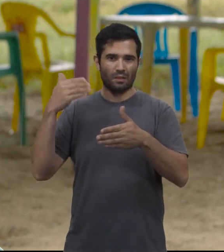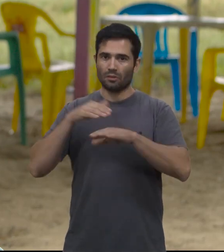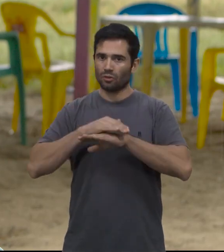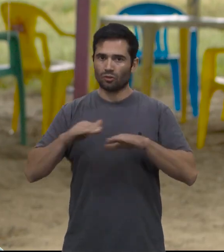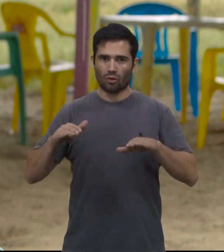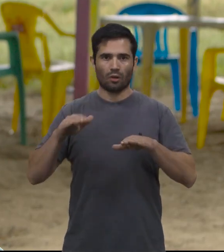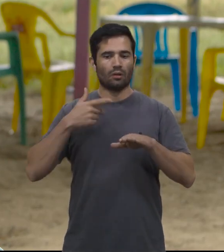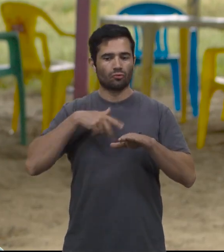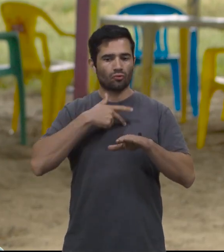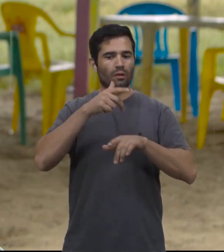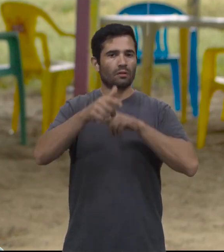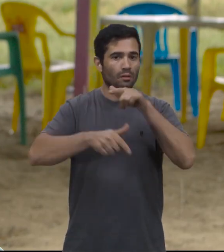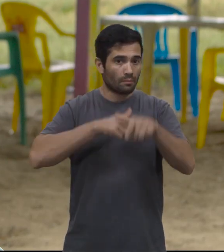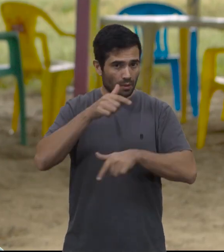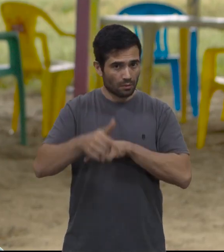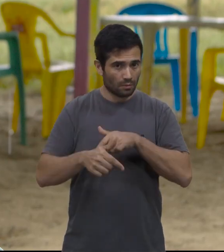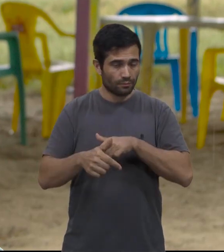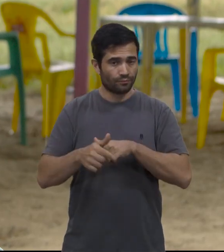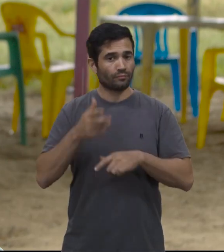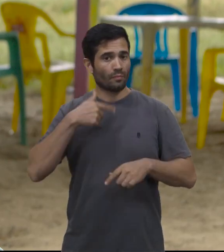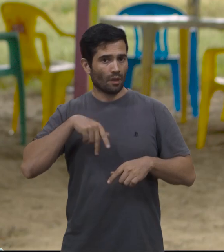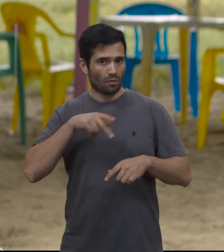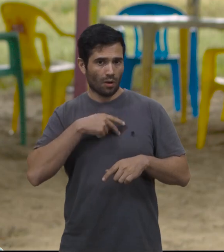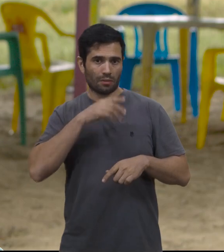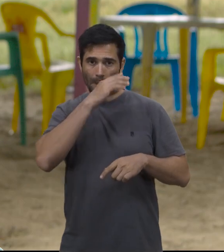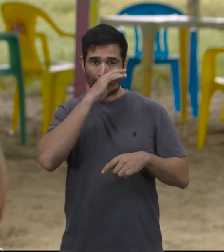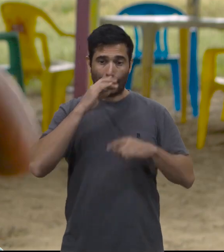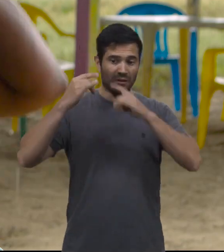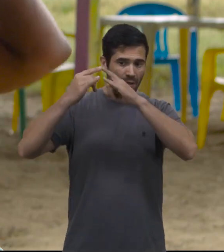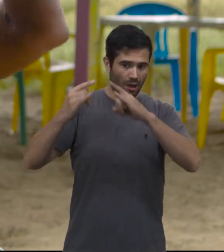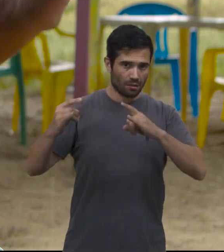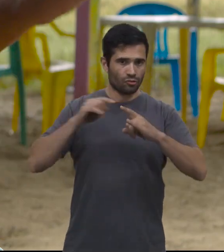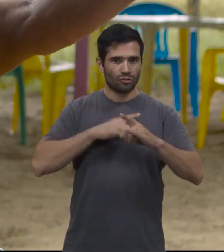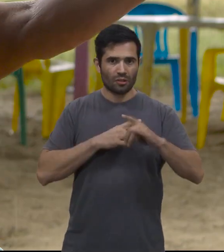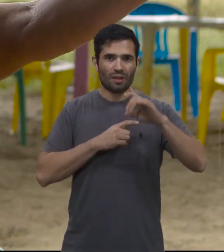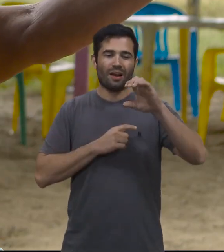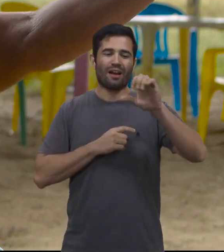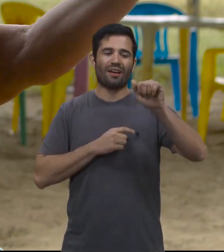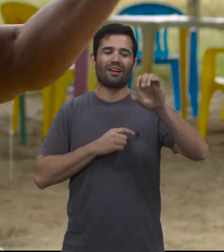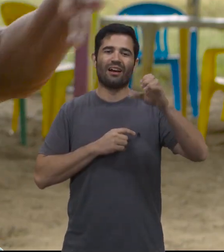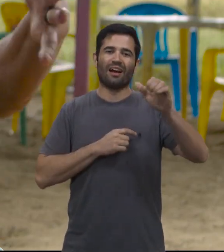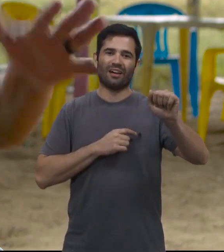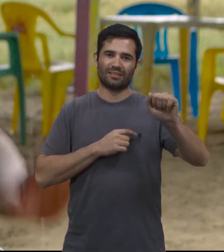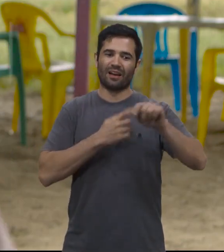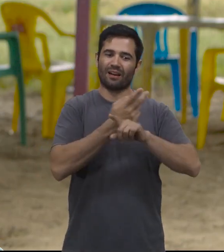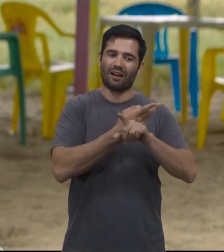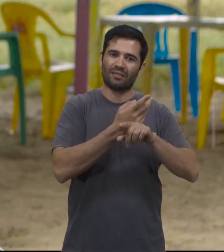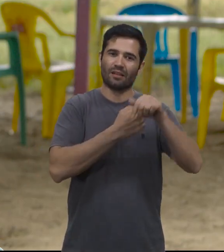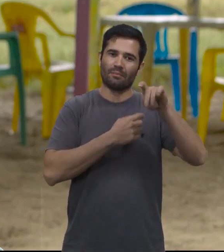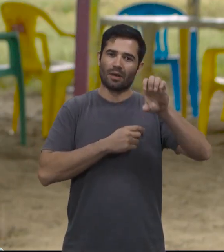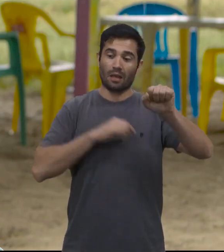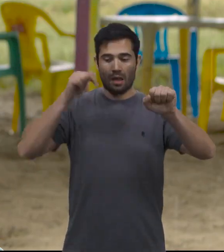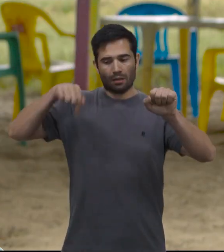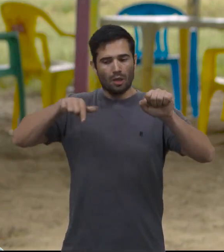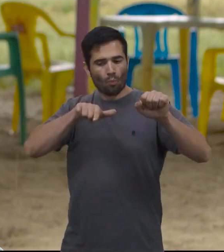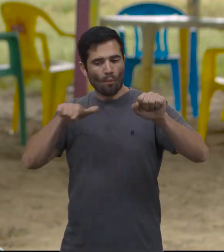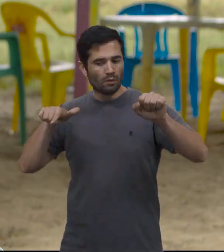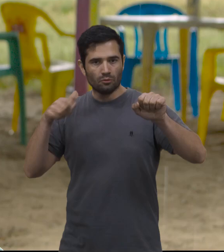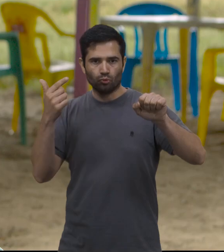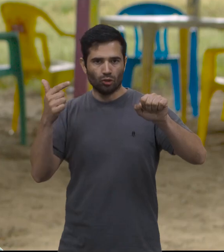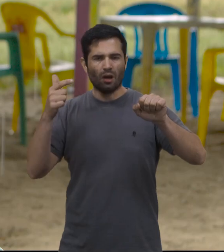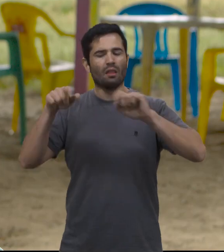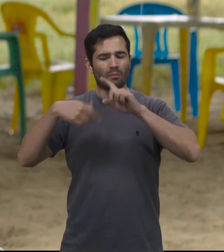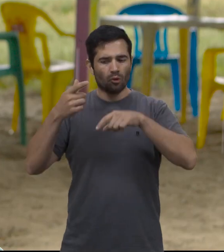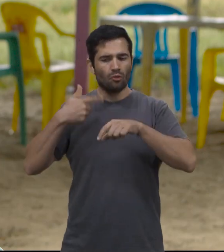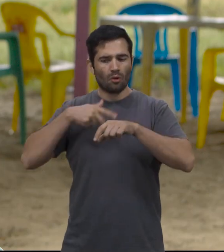nossa, só de nós trabalhar. A nossa barraca só tinha no caça e pesca, aqui não tinha barraca. Aí